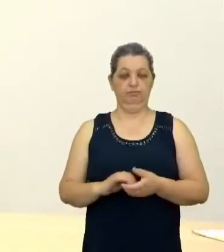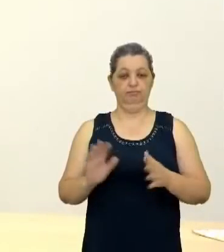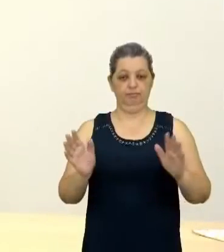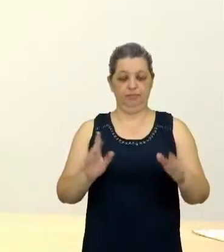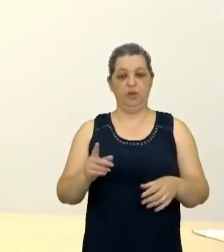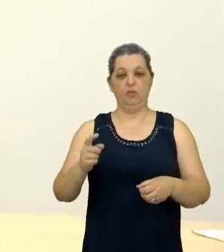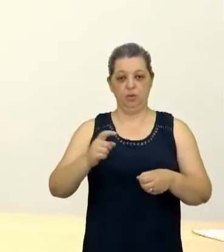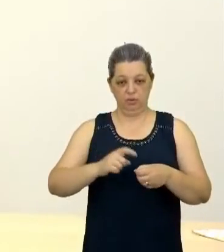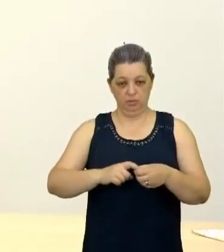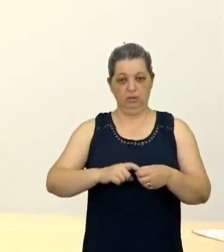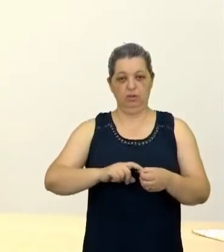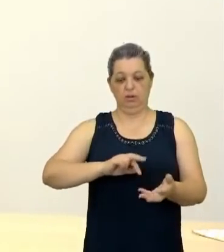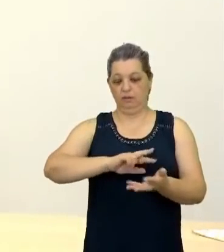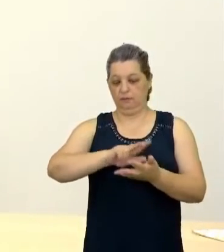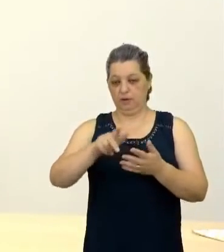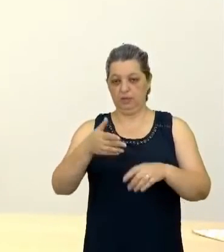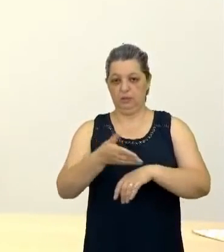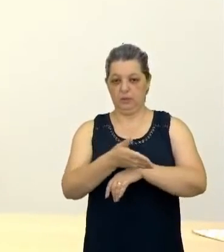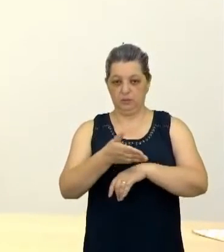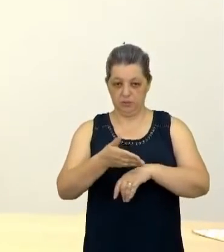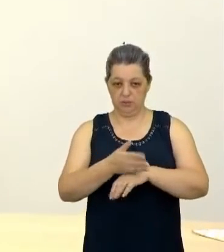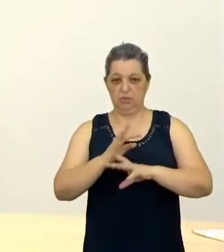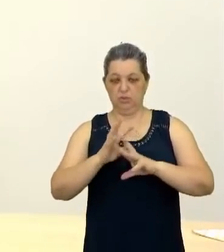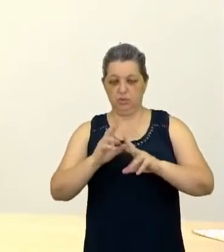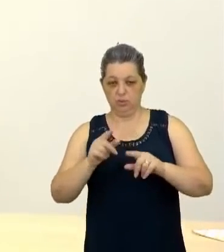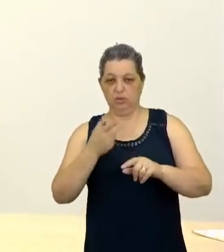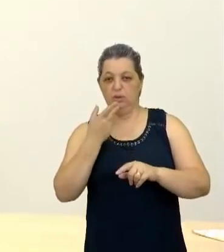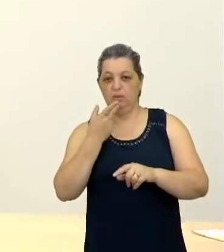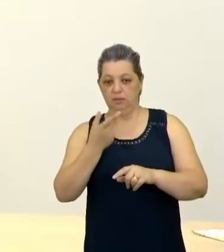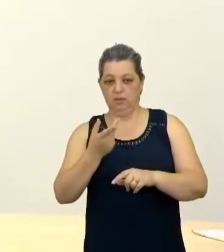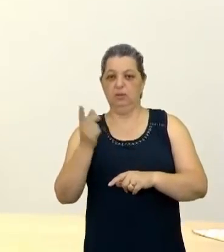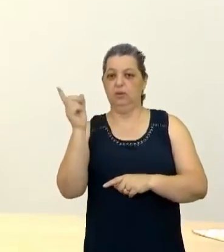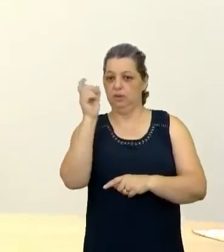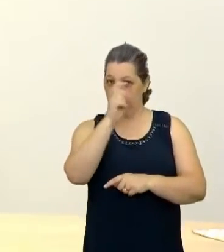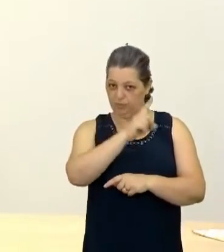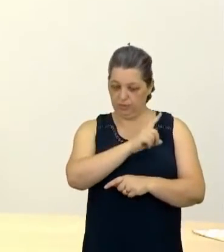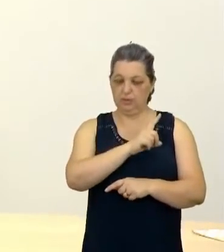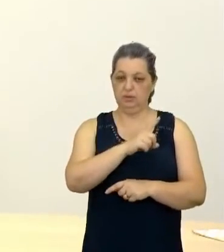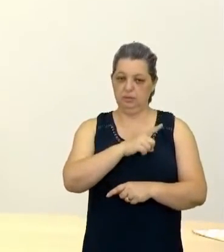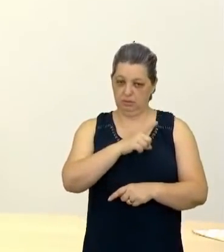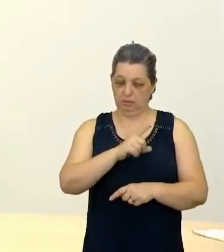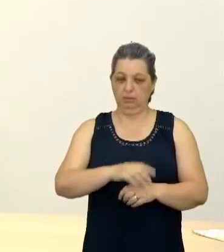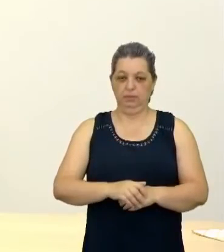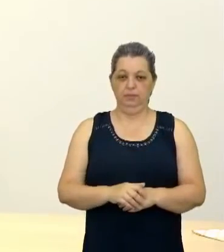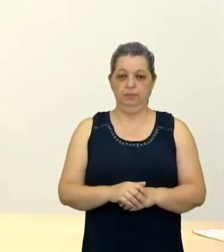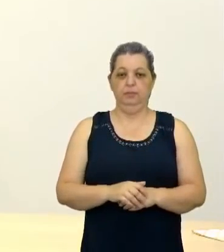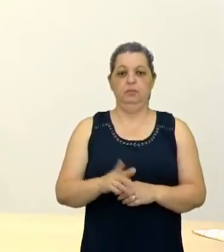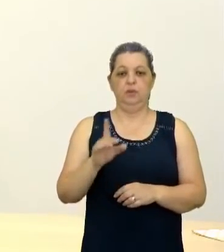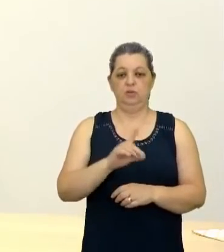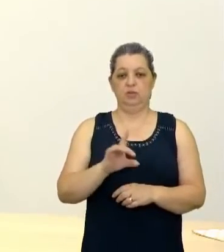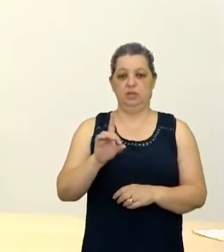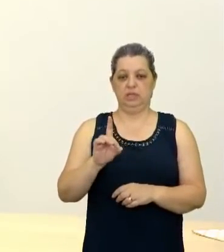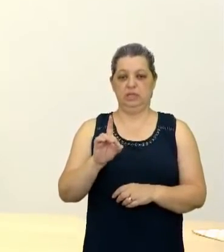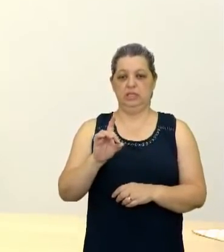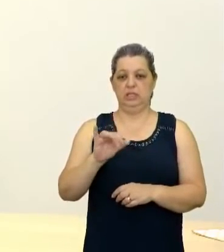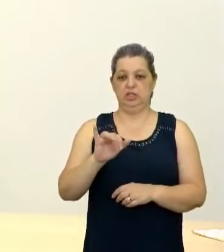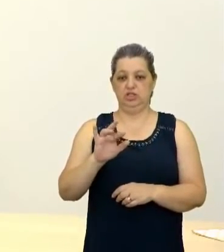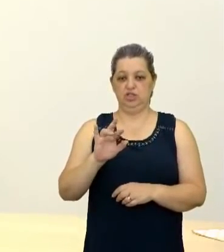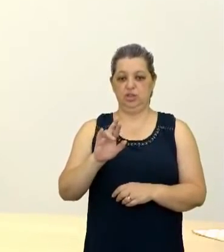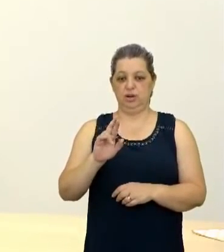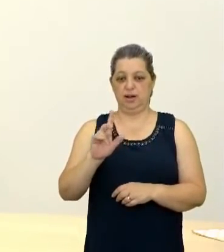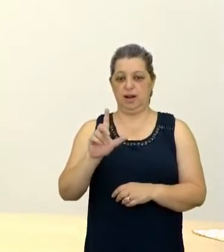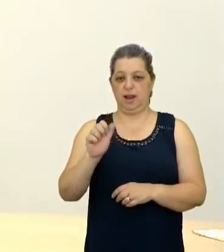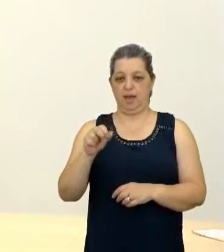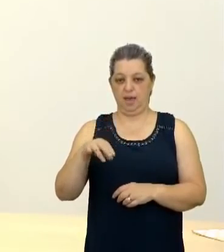Oi, Vivi, muitos comentários acerca dessa questão toda, das dificuldades. Professor Antônio comentando aqui com a gente. Professora Girlane também falando que precisa de